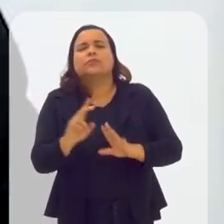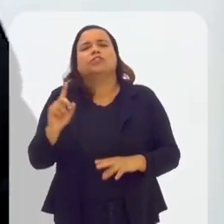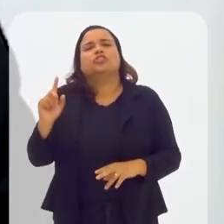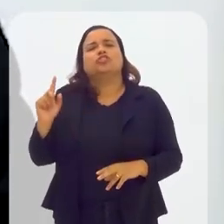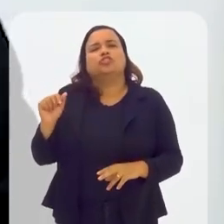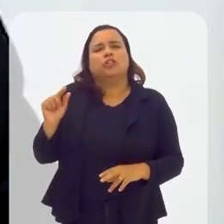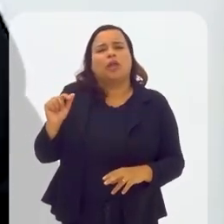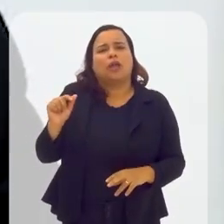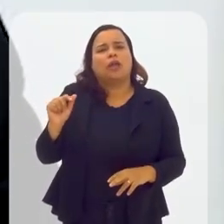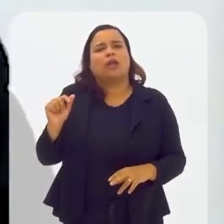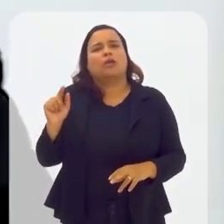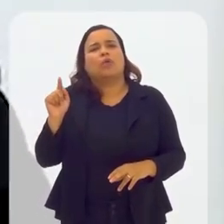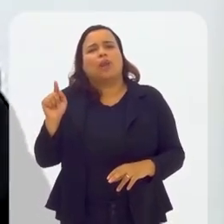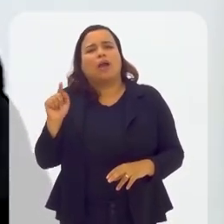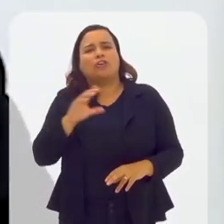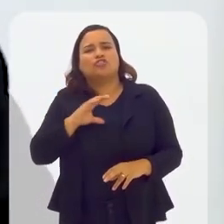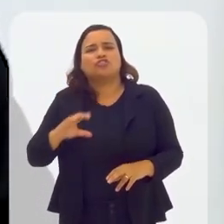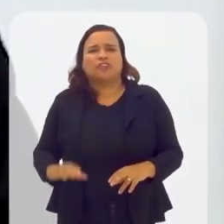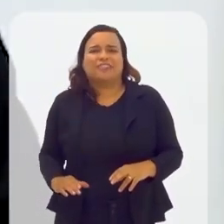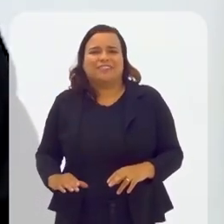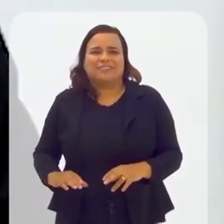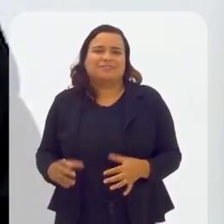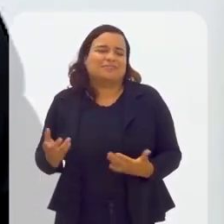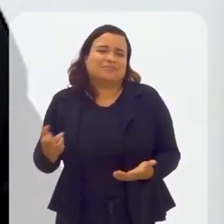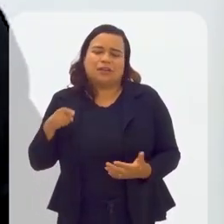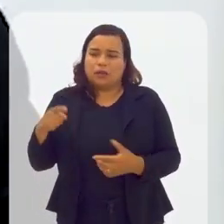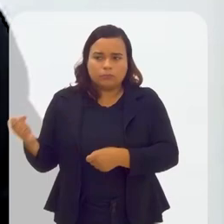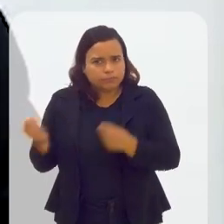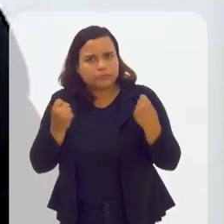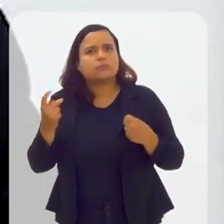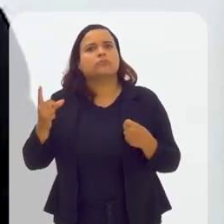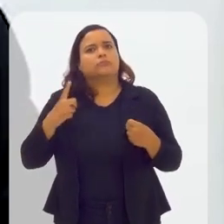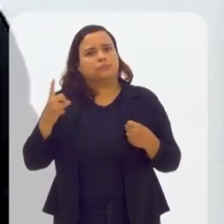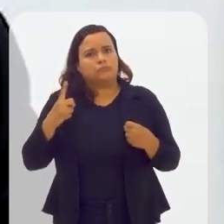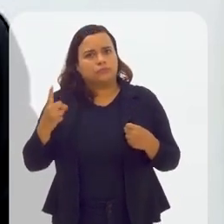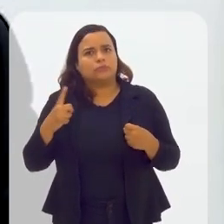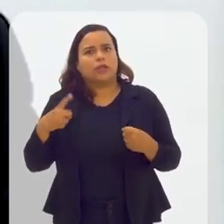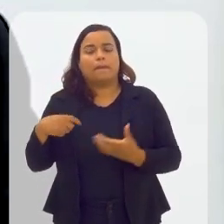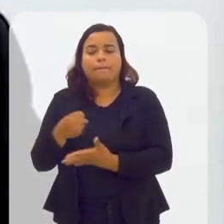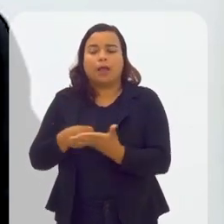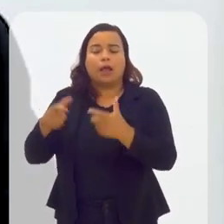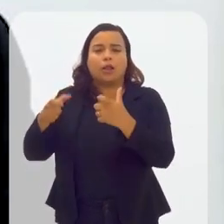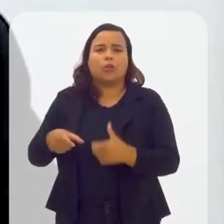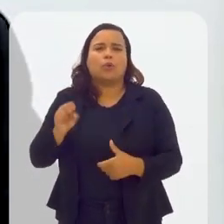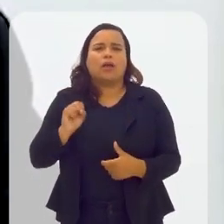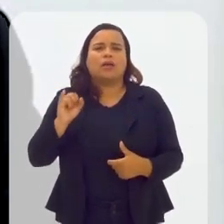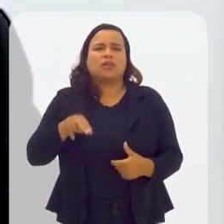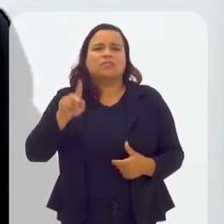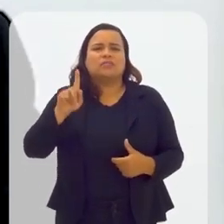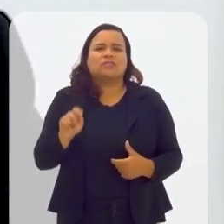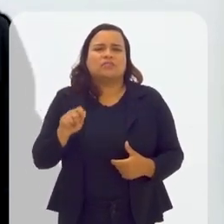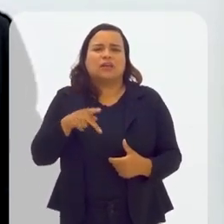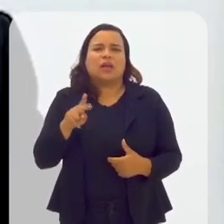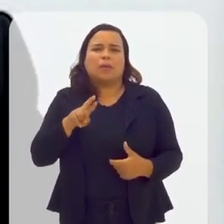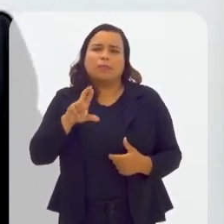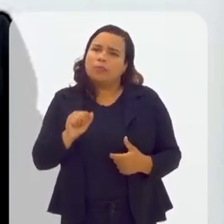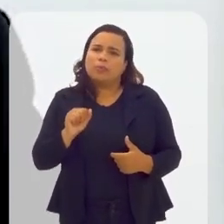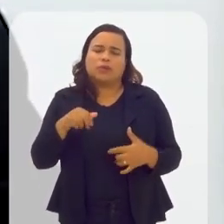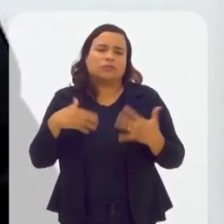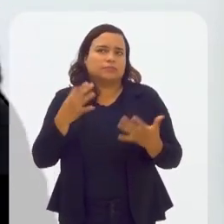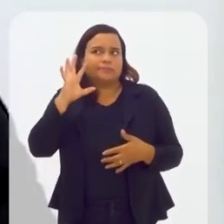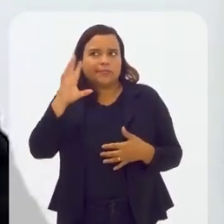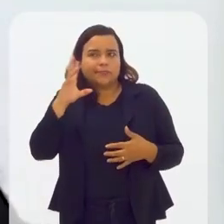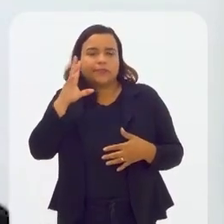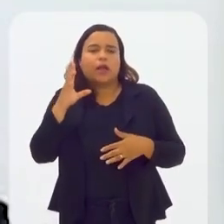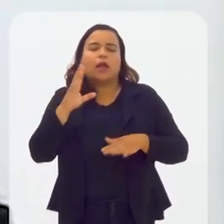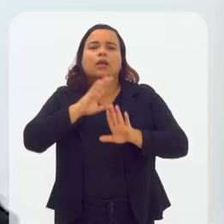chamado Dinheiro Chinês Fora da China, poderoso, baseado em Singapura. Então, no mundo